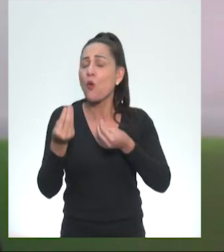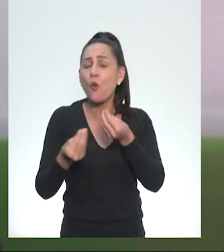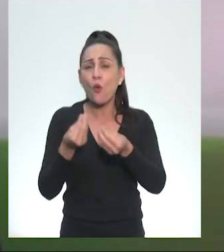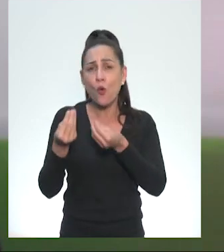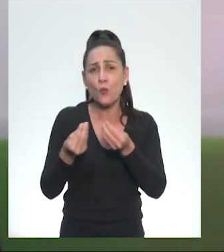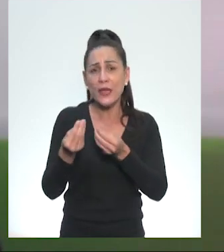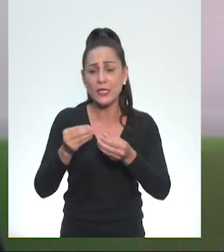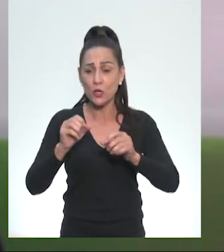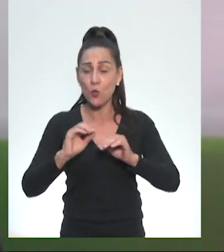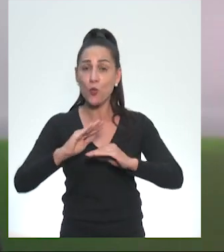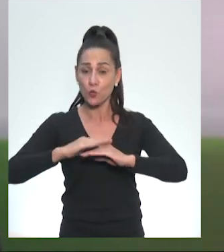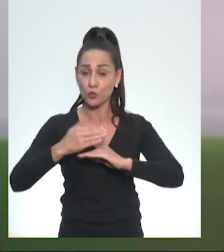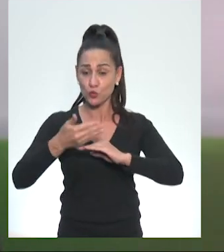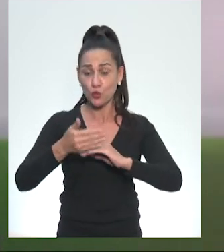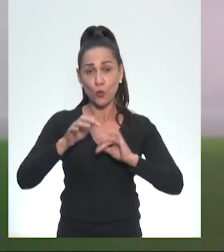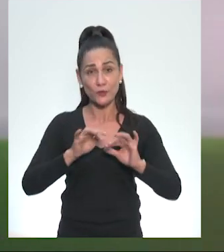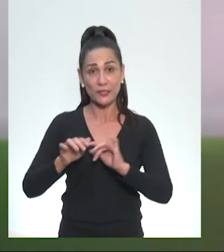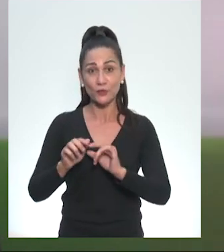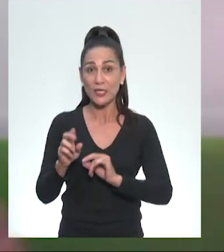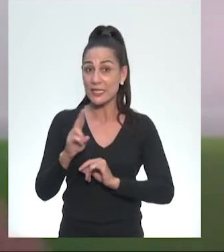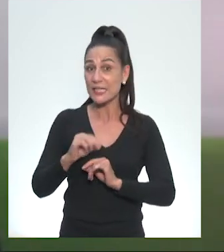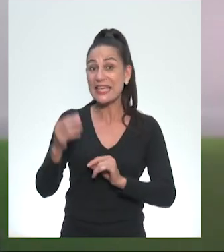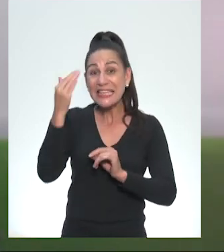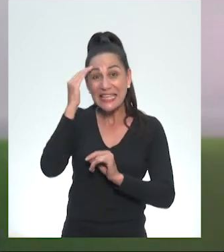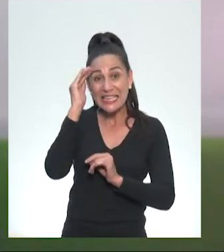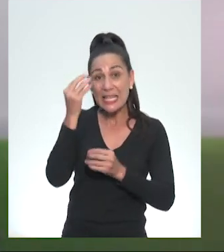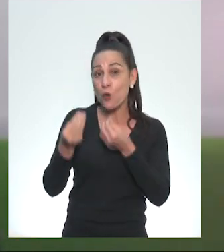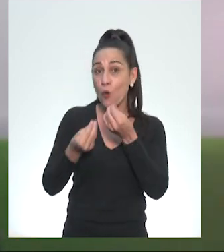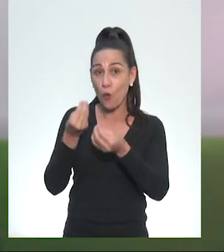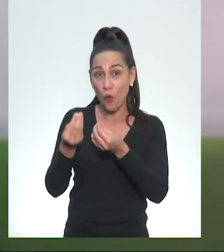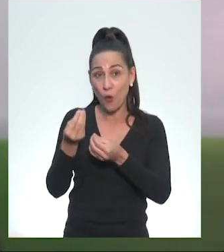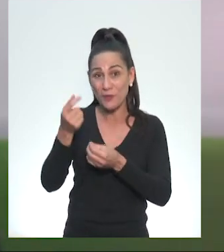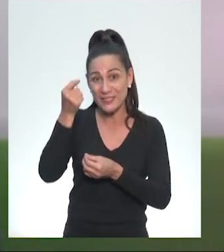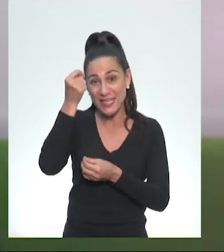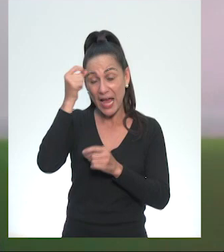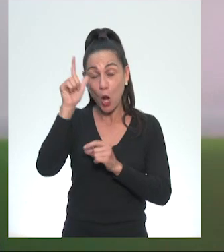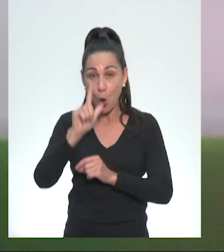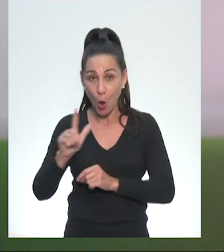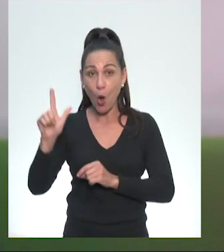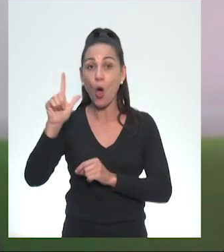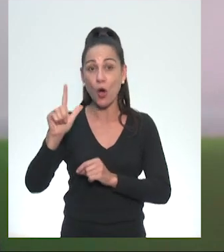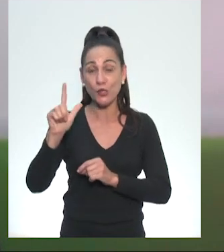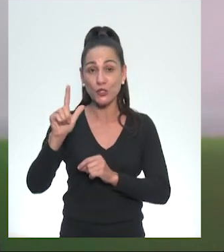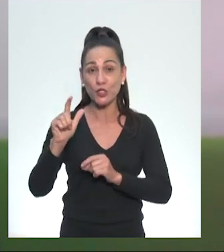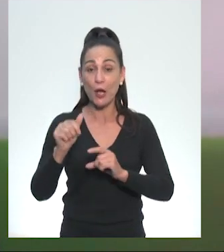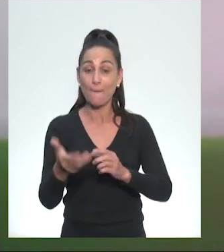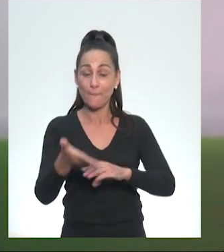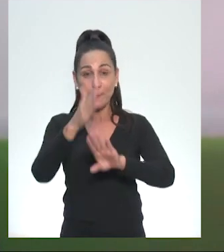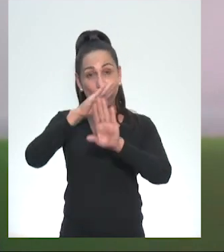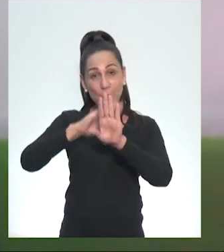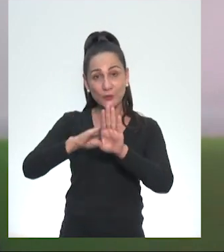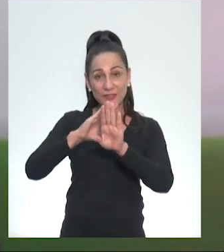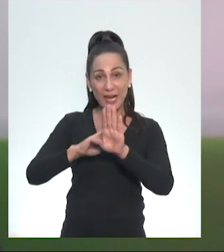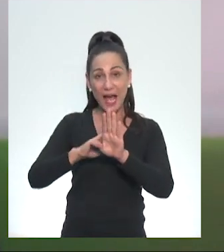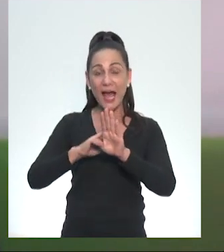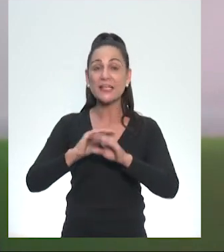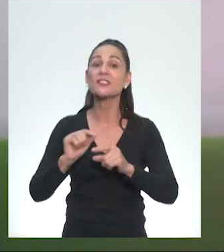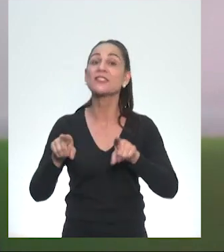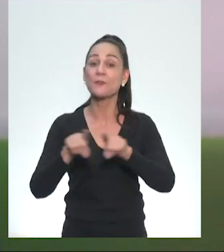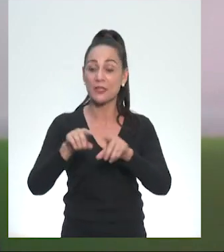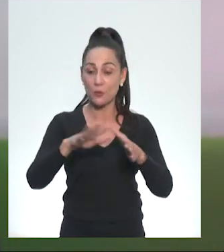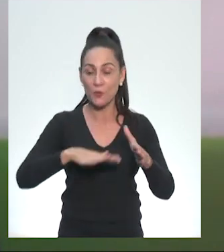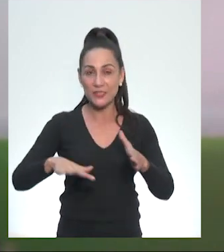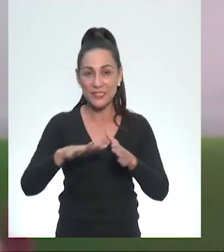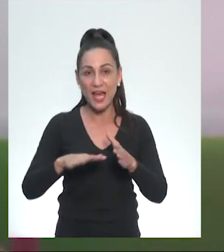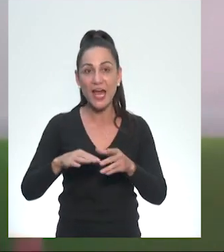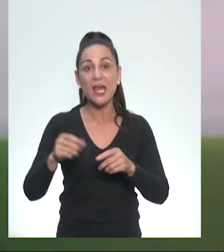funcionam os computadores, mas sem utilizá-los, entendendo essa lógica por trás do pensamento computacional. Temos uma sala de cultura maker, onde